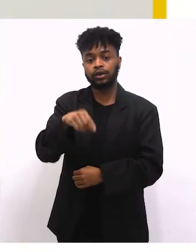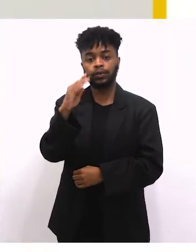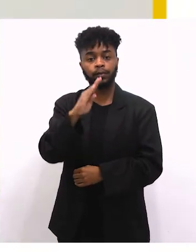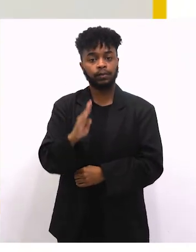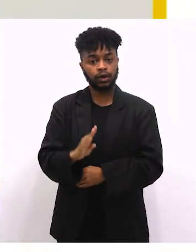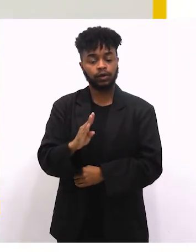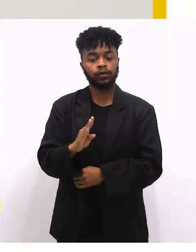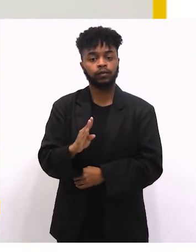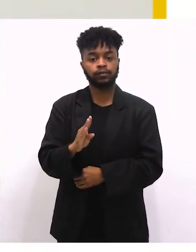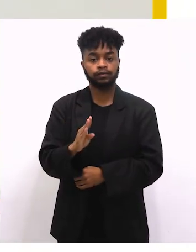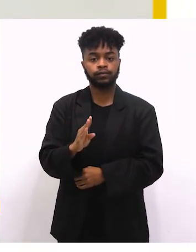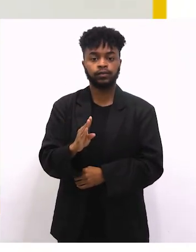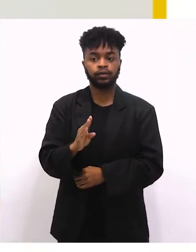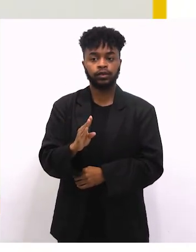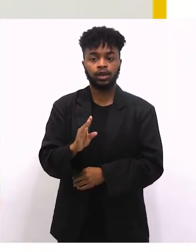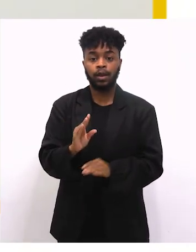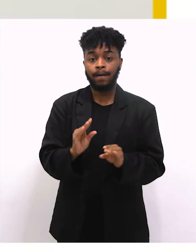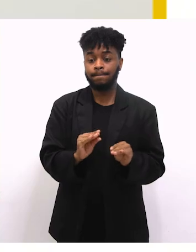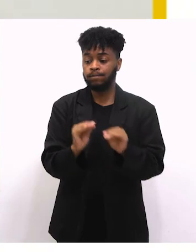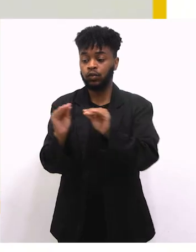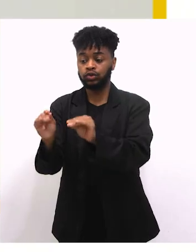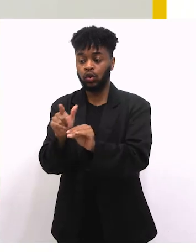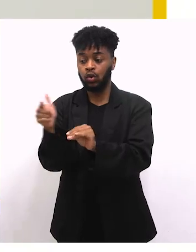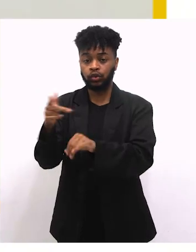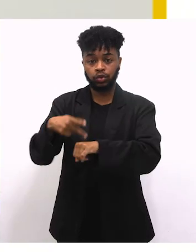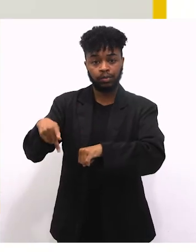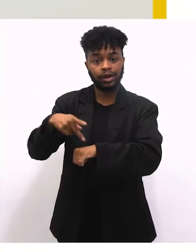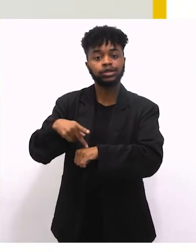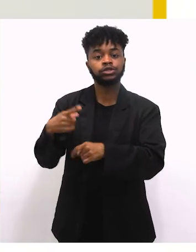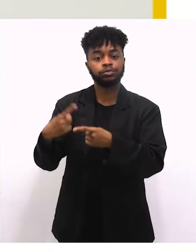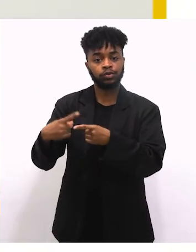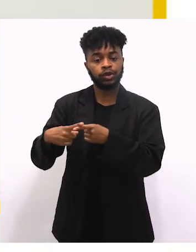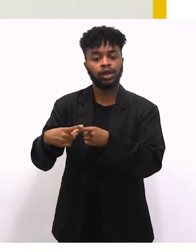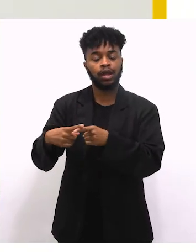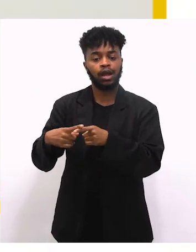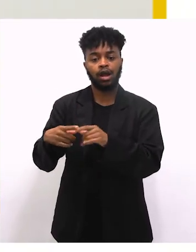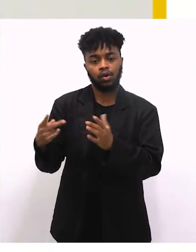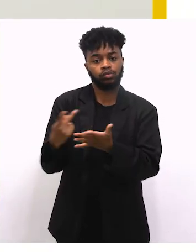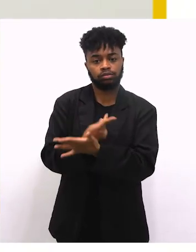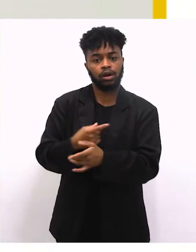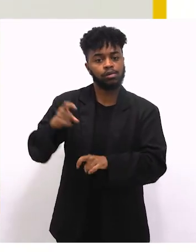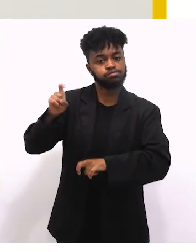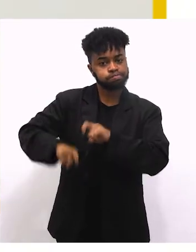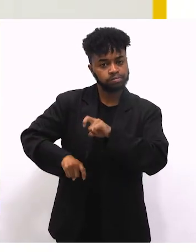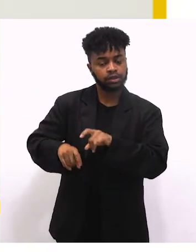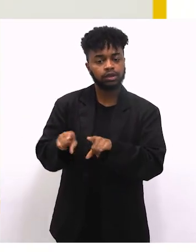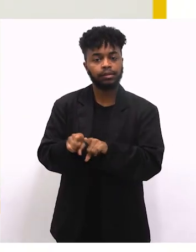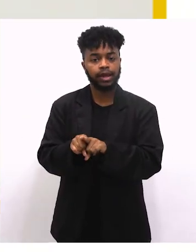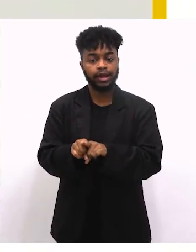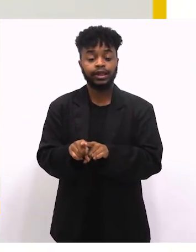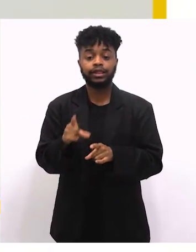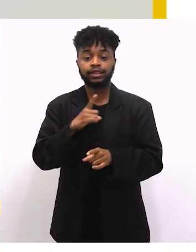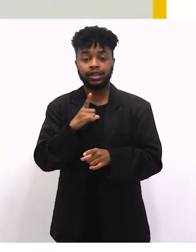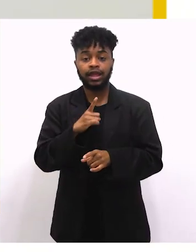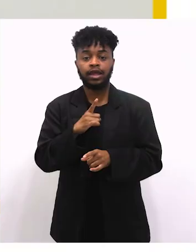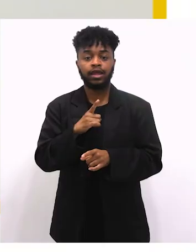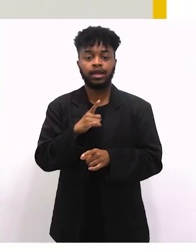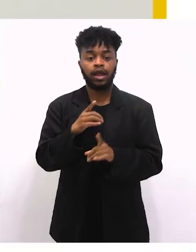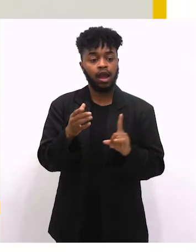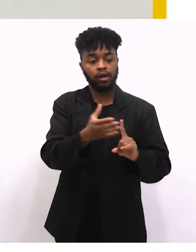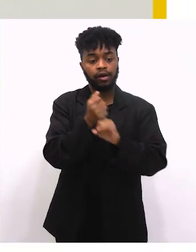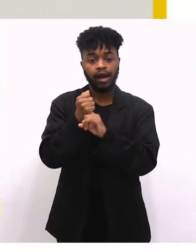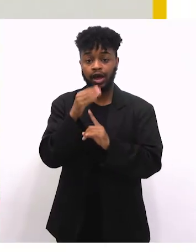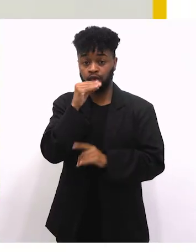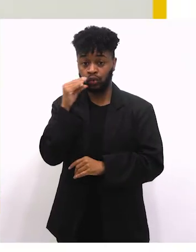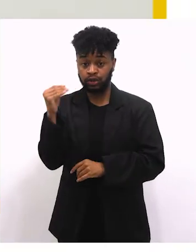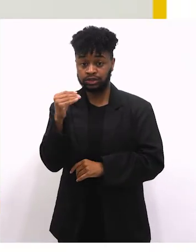mulheres brasileiras traficadas para exploração de cunho sexual. Nós temos o tráfico de